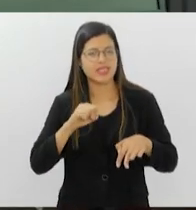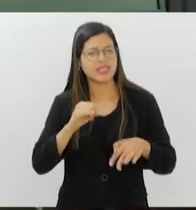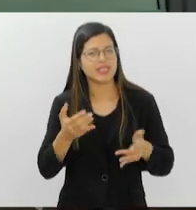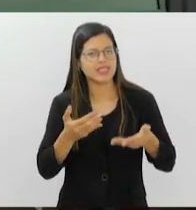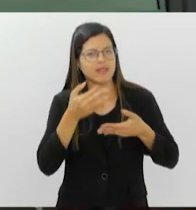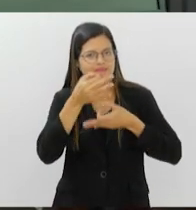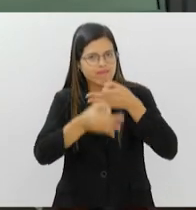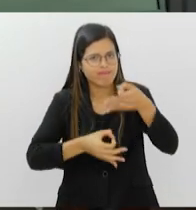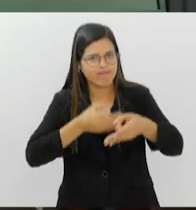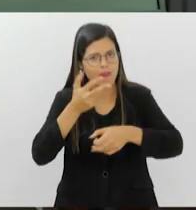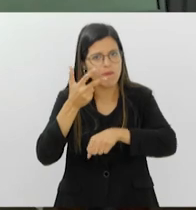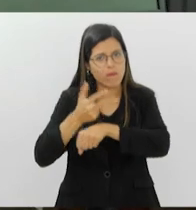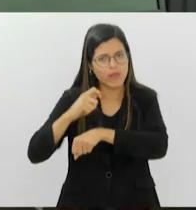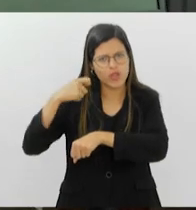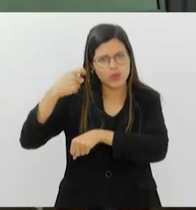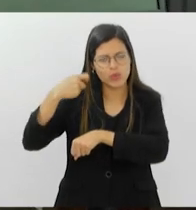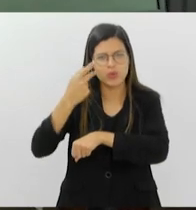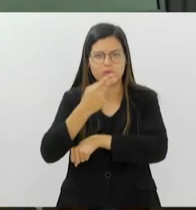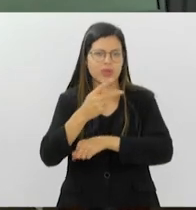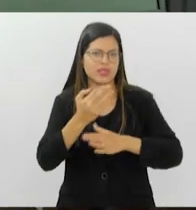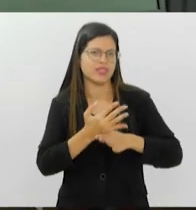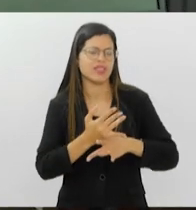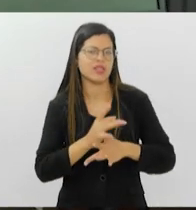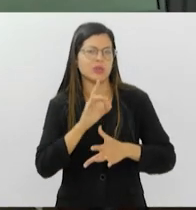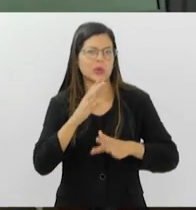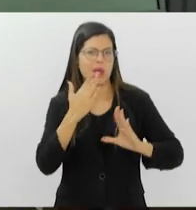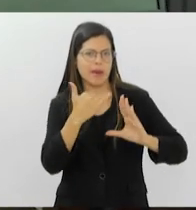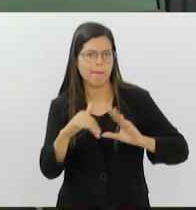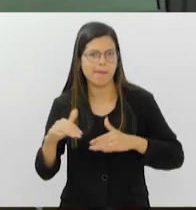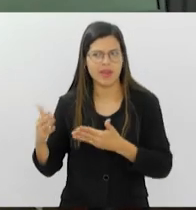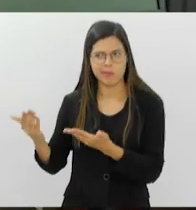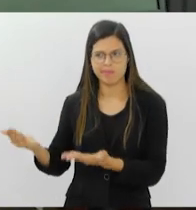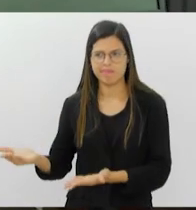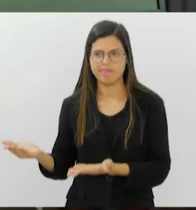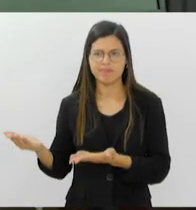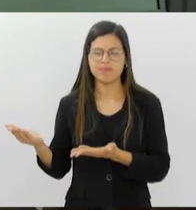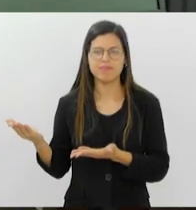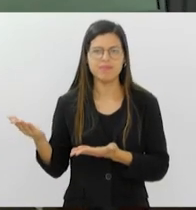ouvidos aí da sua cidade é só acessar nosso e-mail TV alerge